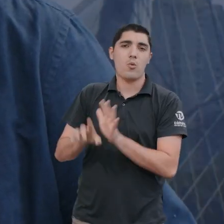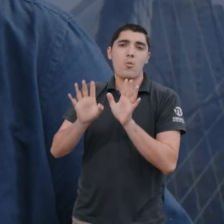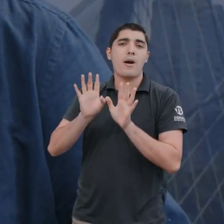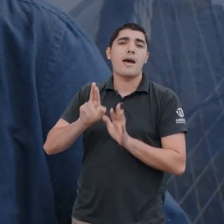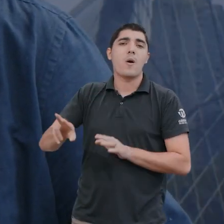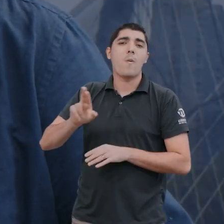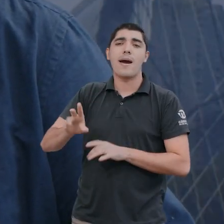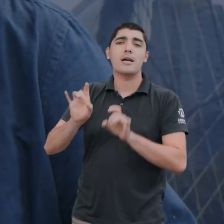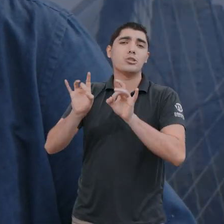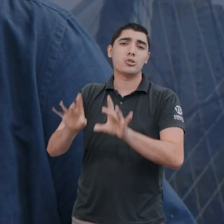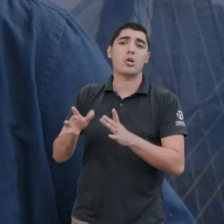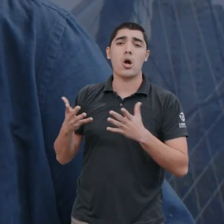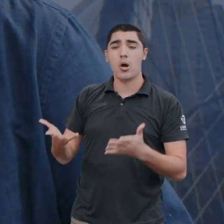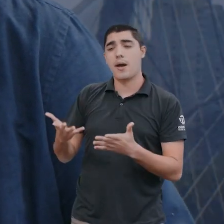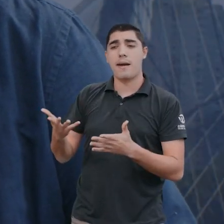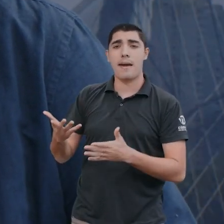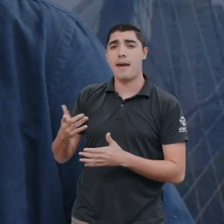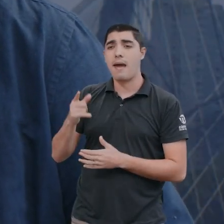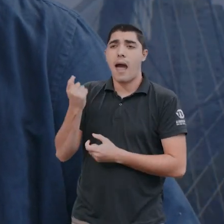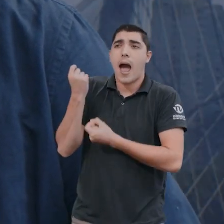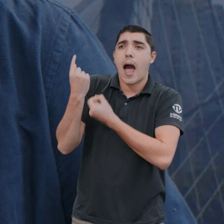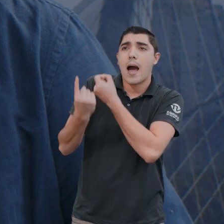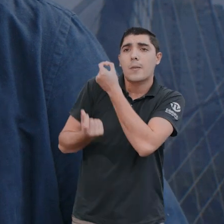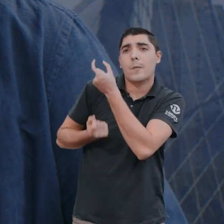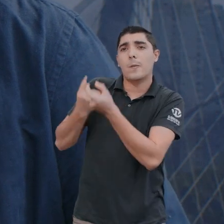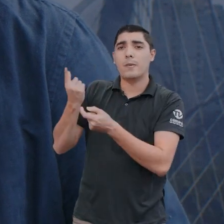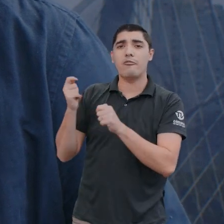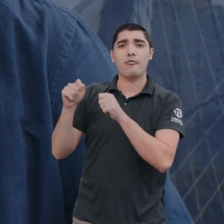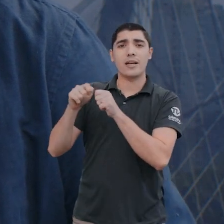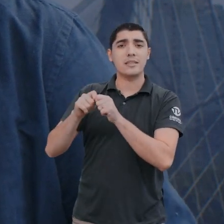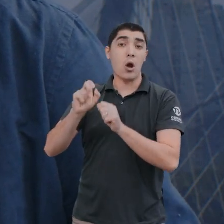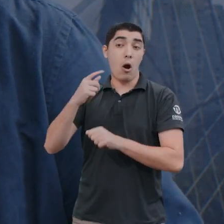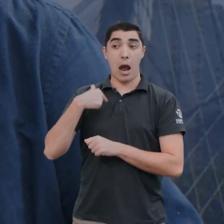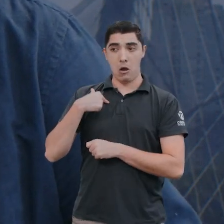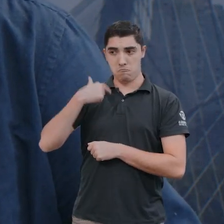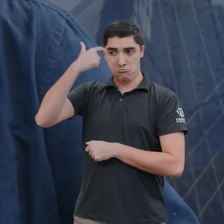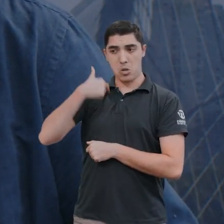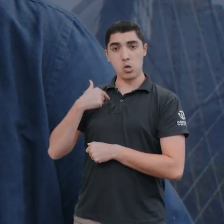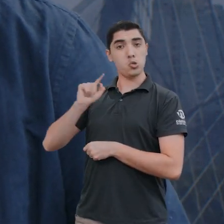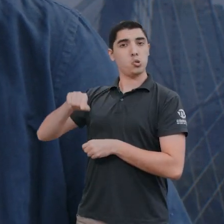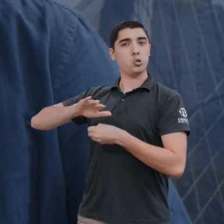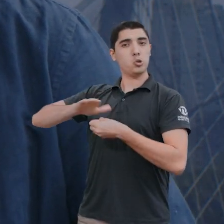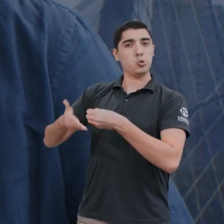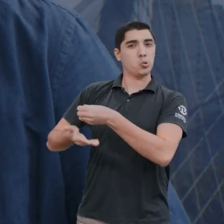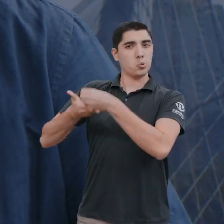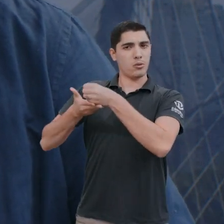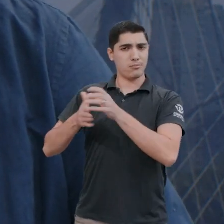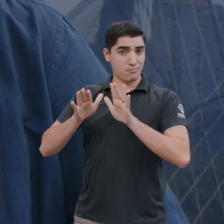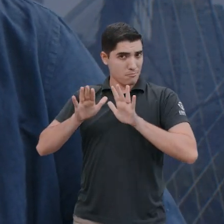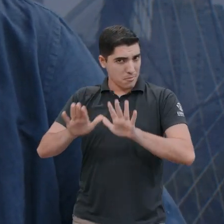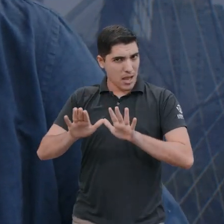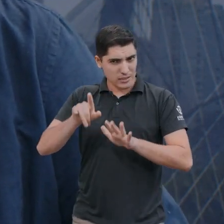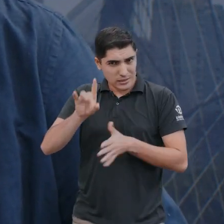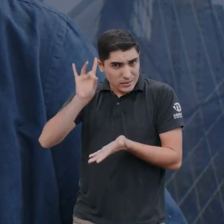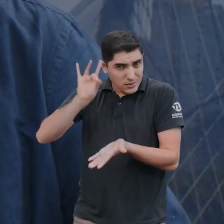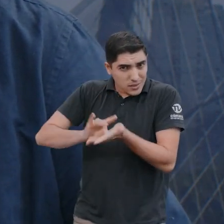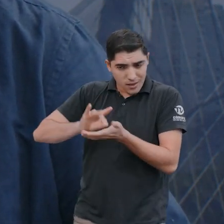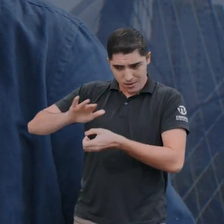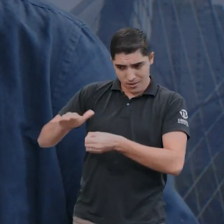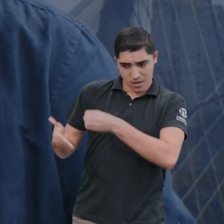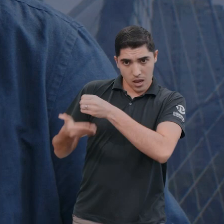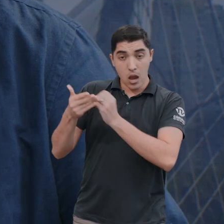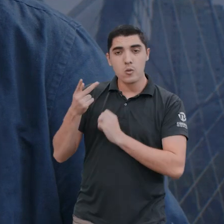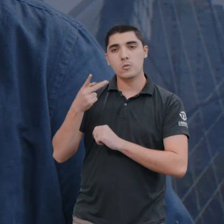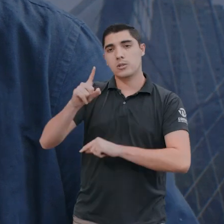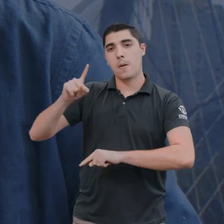campanha que você faz pontualmente ou algo para que você tenha uma força de marca, né? Você se declarar sustentável e colocar o